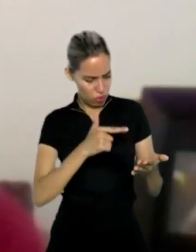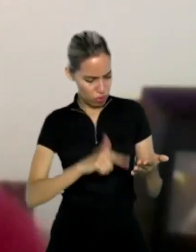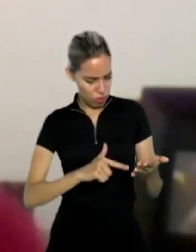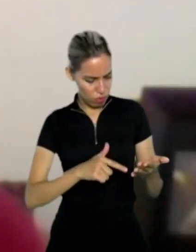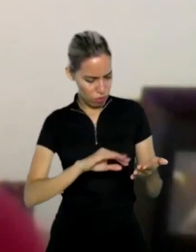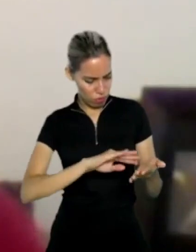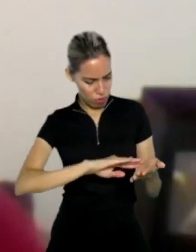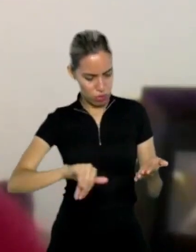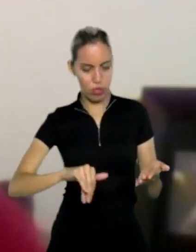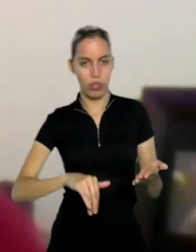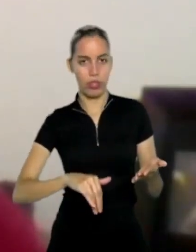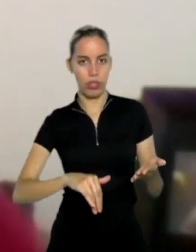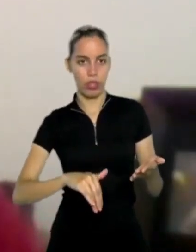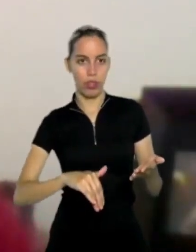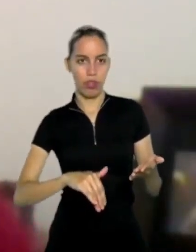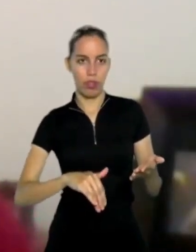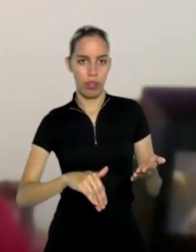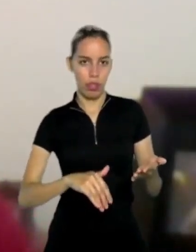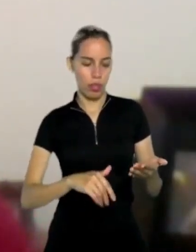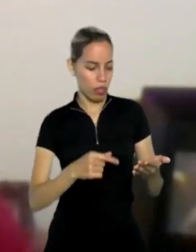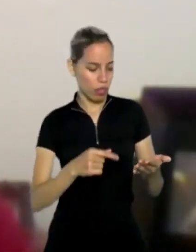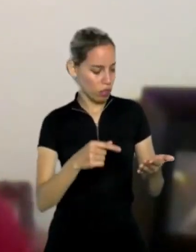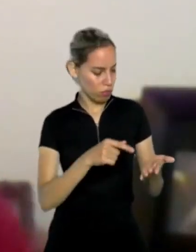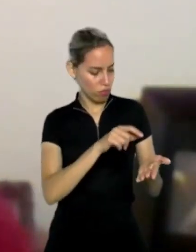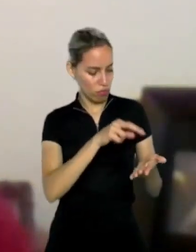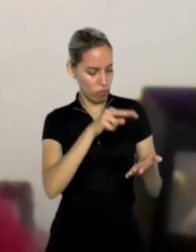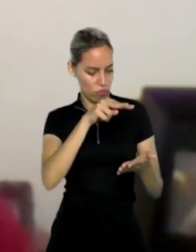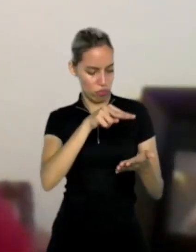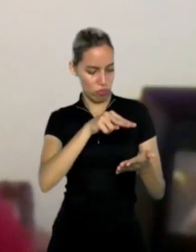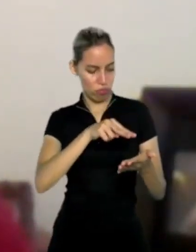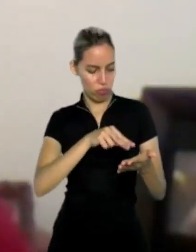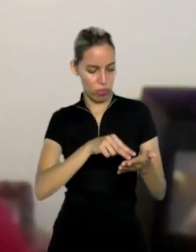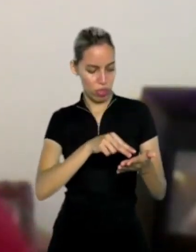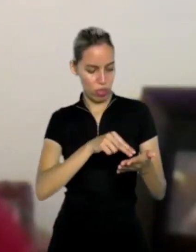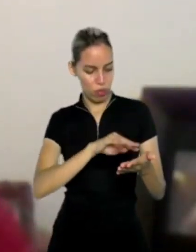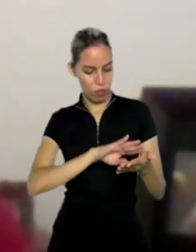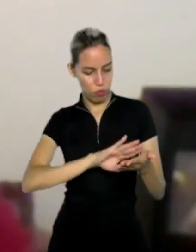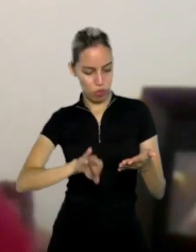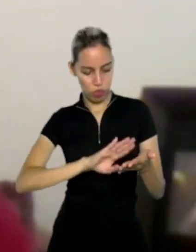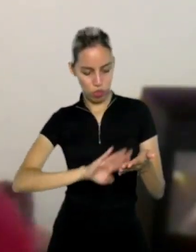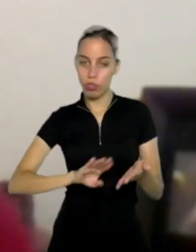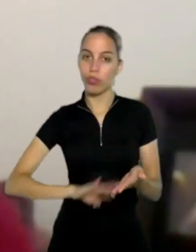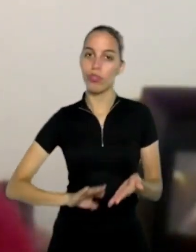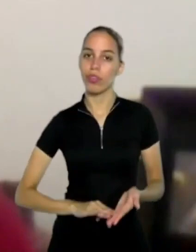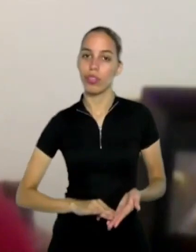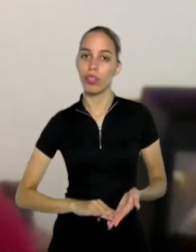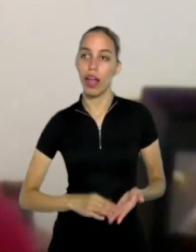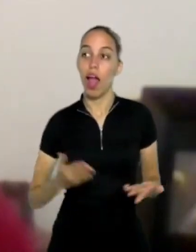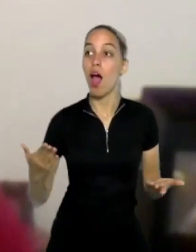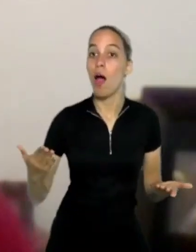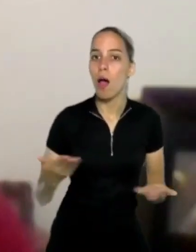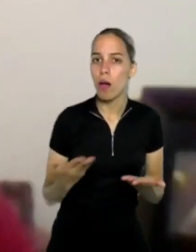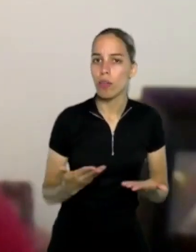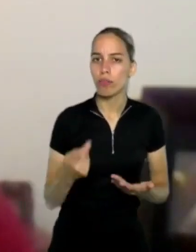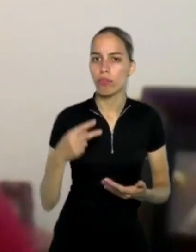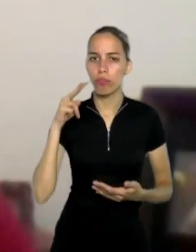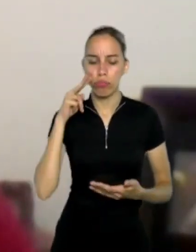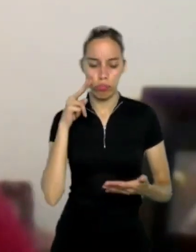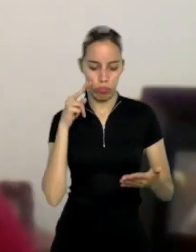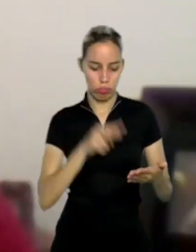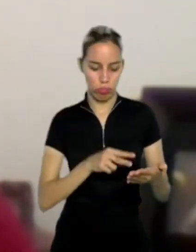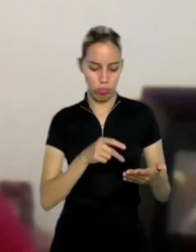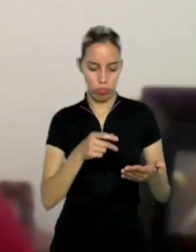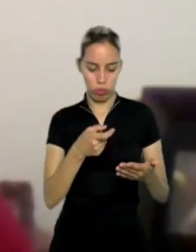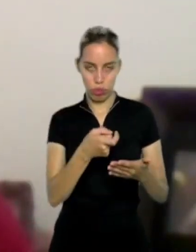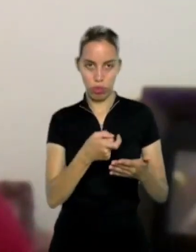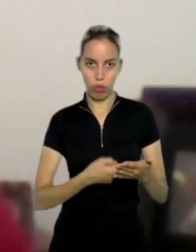estão repetindo a mesma ideia e tal, e vou cortando. Então, hoje a